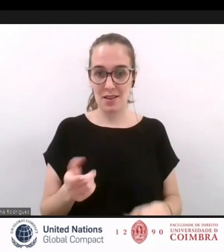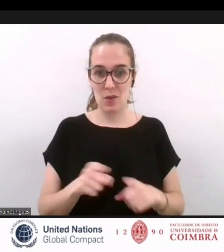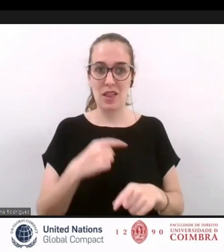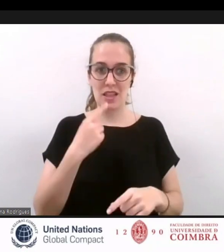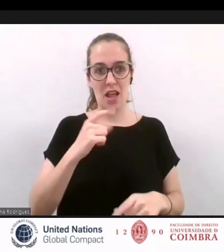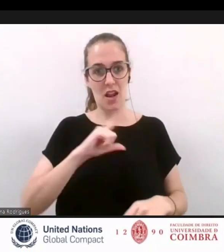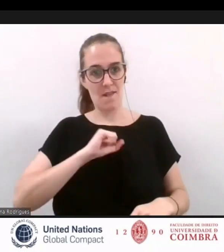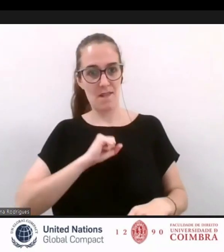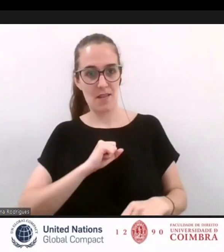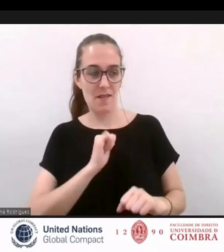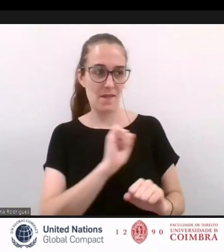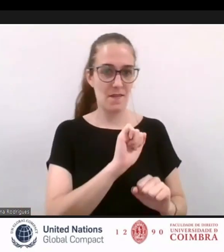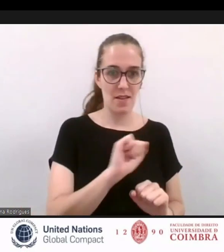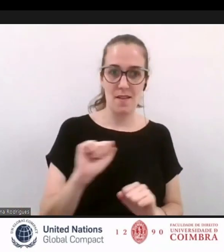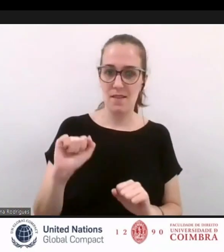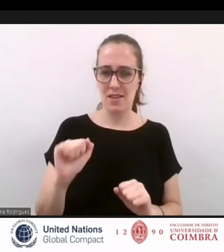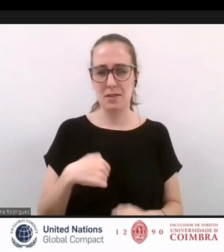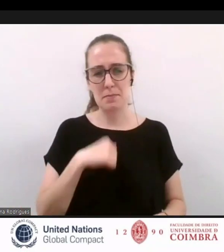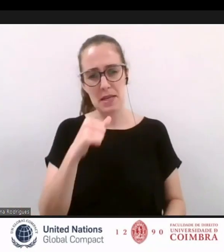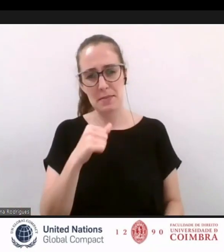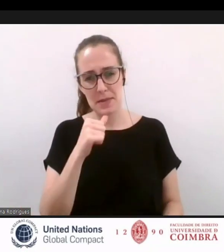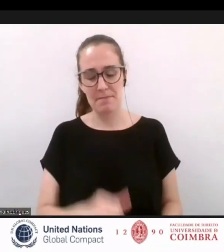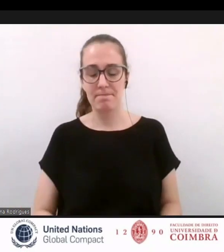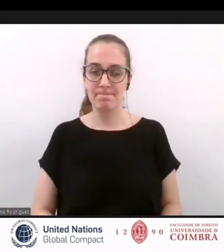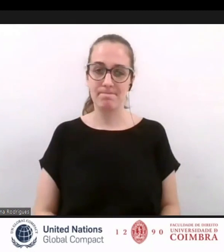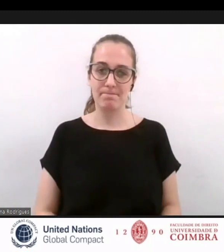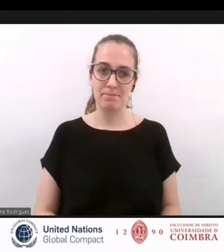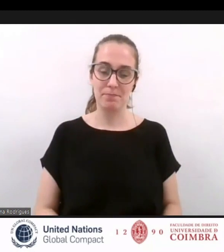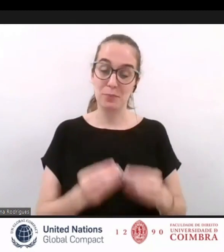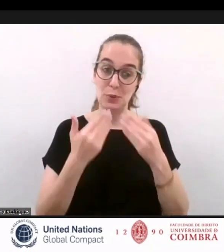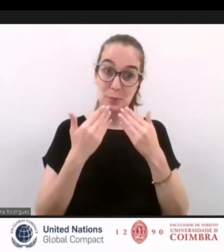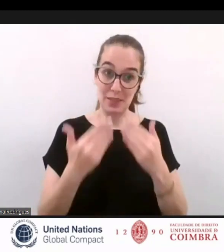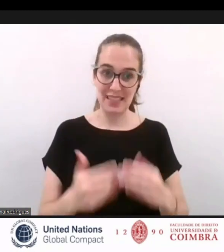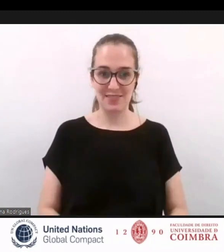termos agência sobre este discurso, diria essa. Muito obrigado